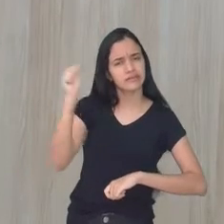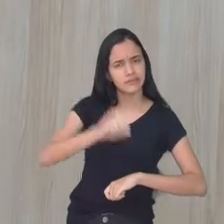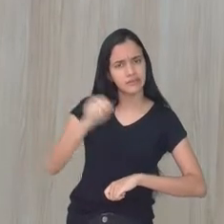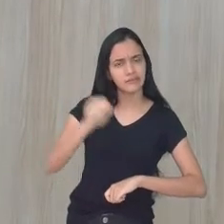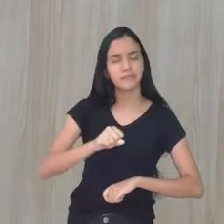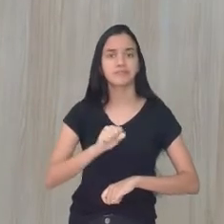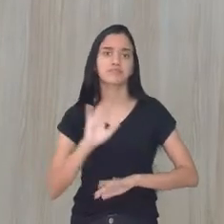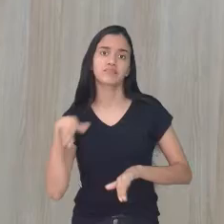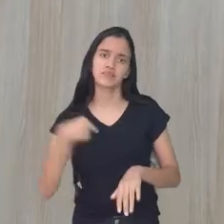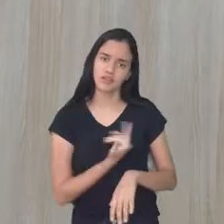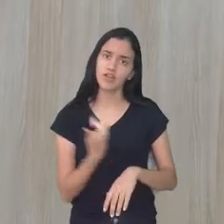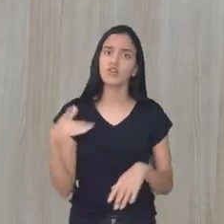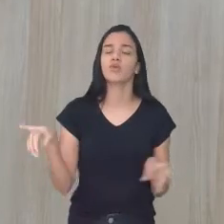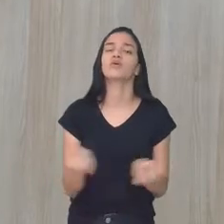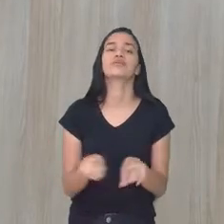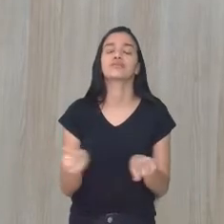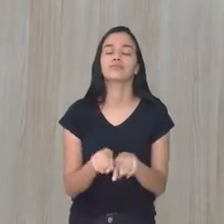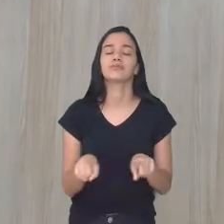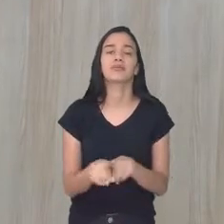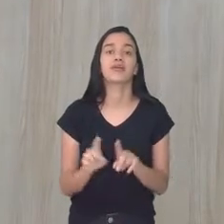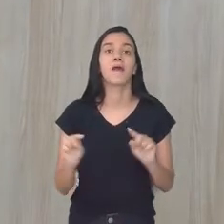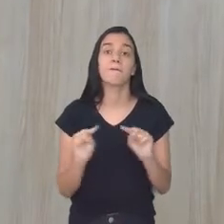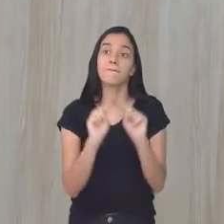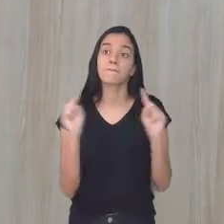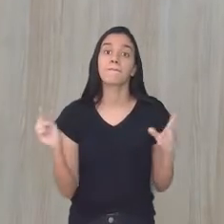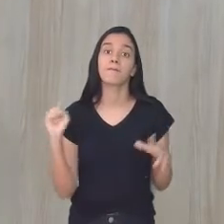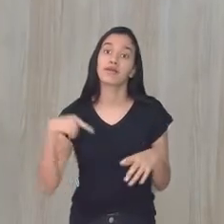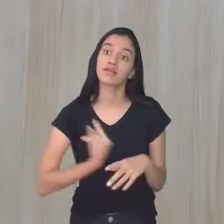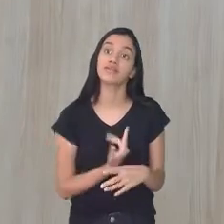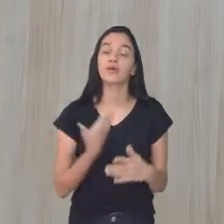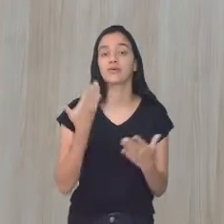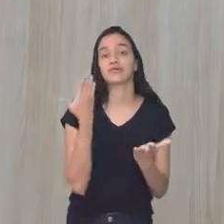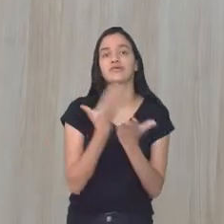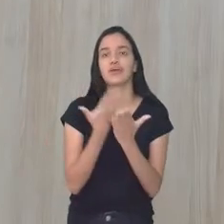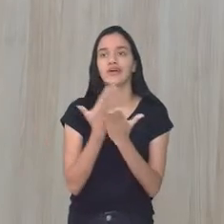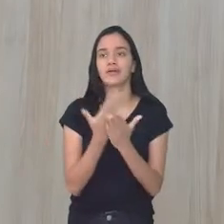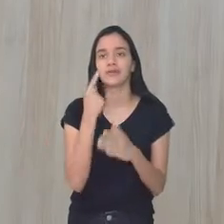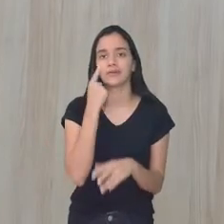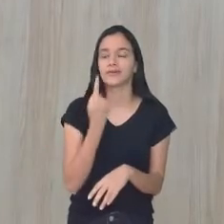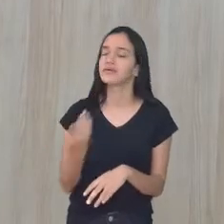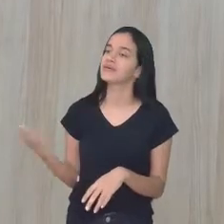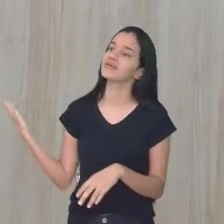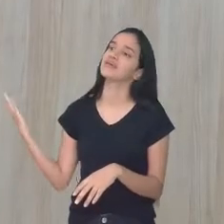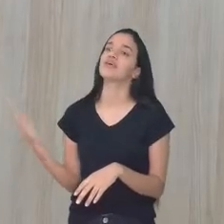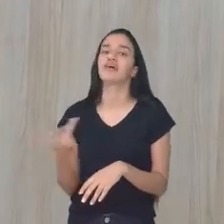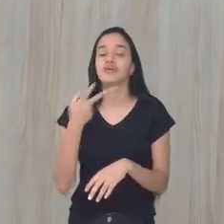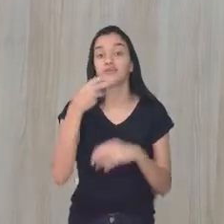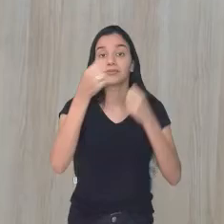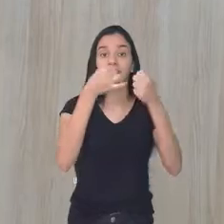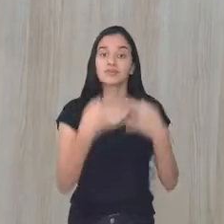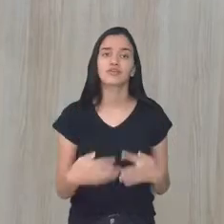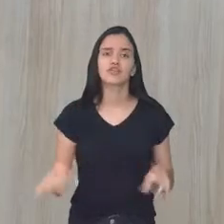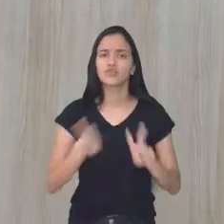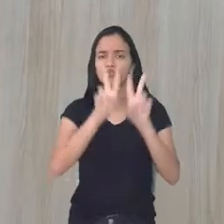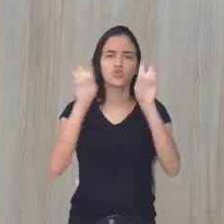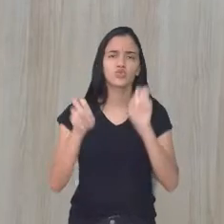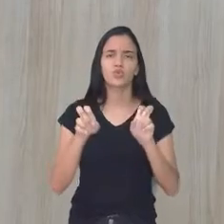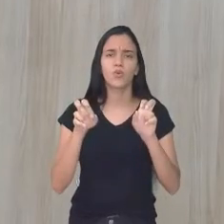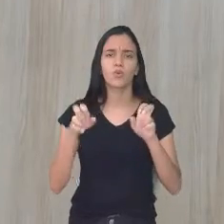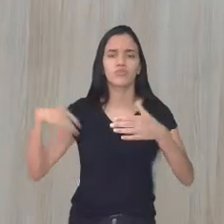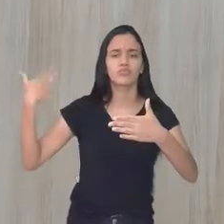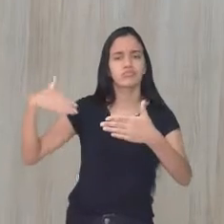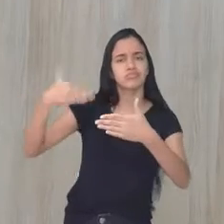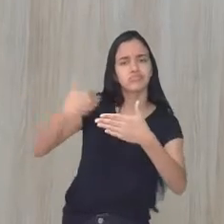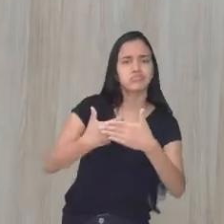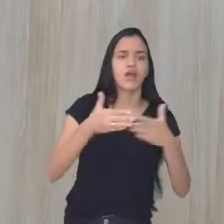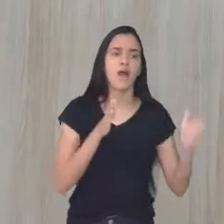coisa, como nós também. Mas vamos aí à nossa aula, e eu estou trazendo para a gente falar um pouquinho agora sobre uma linha do tempo. O